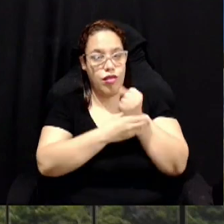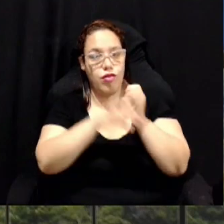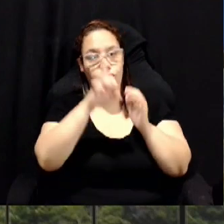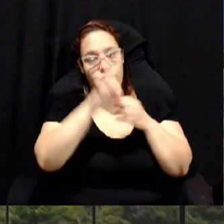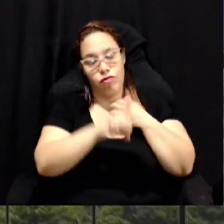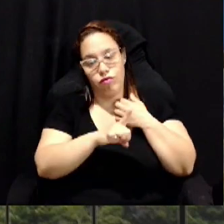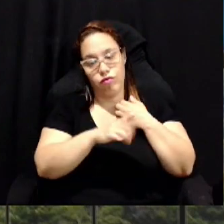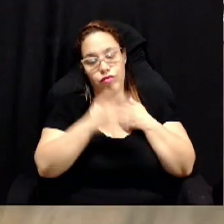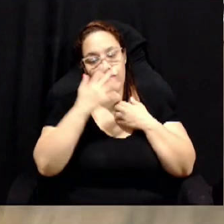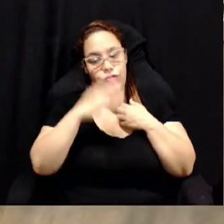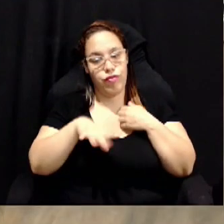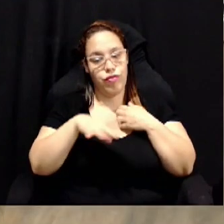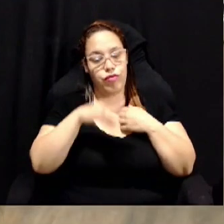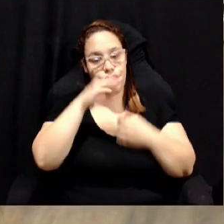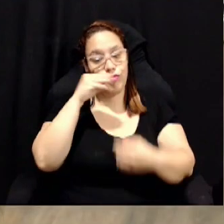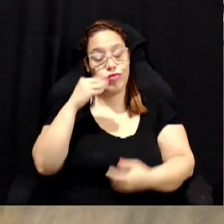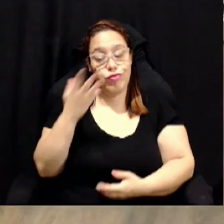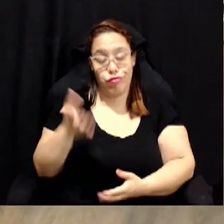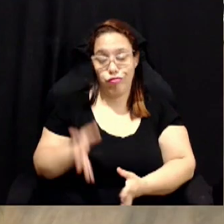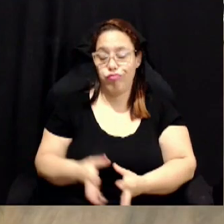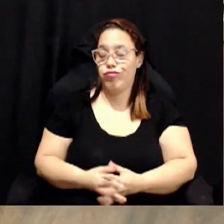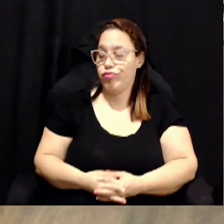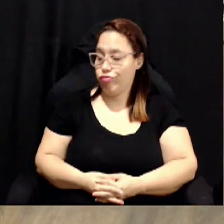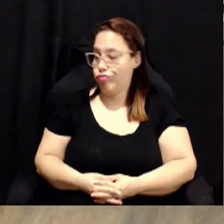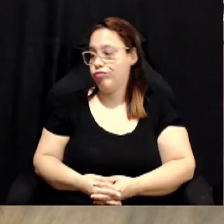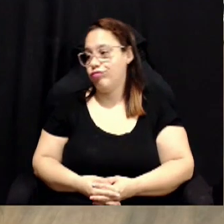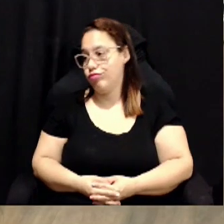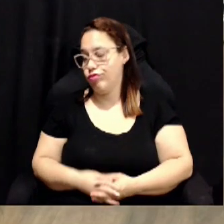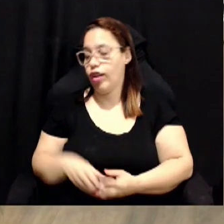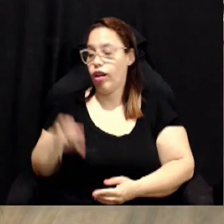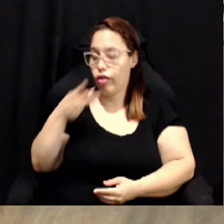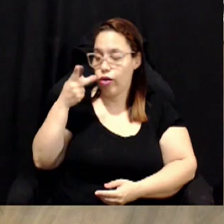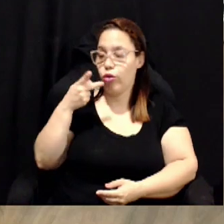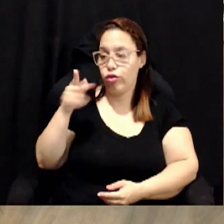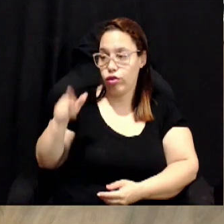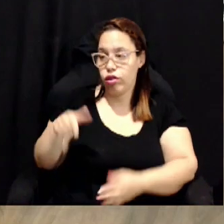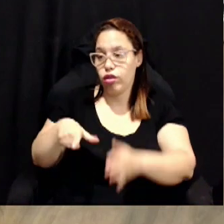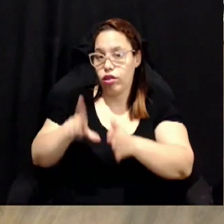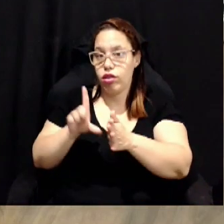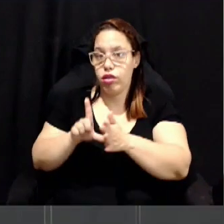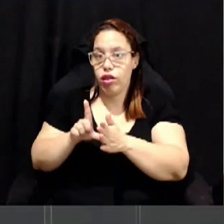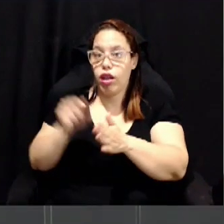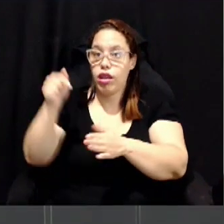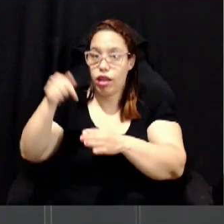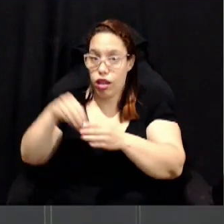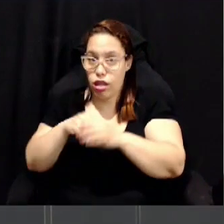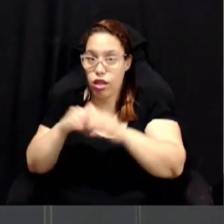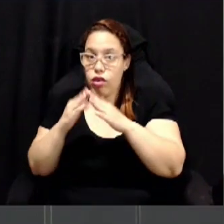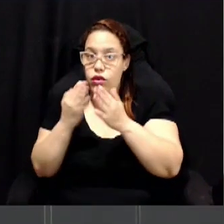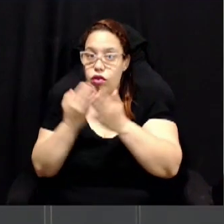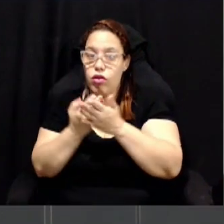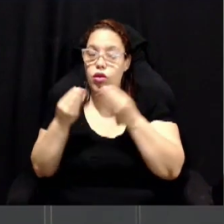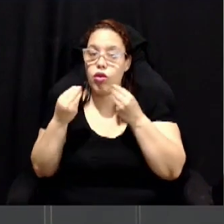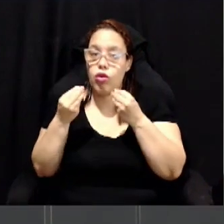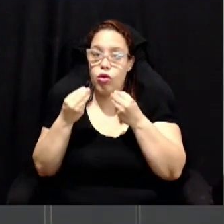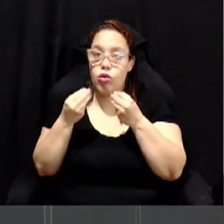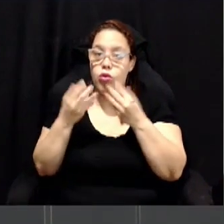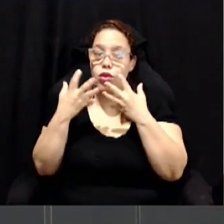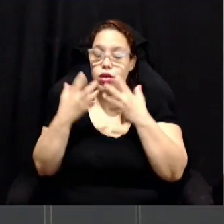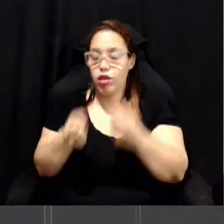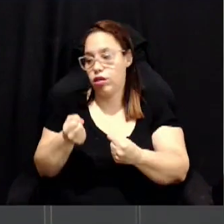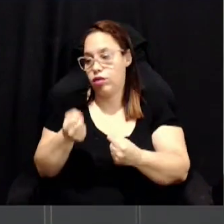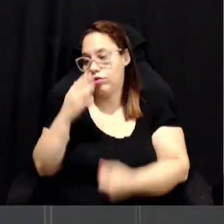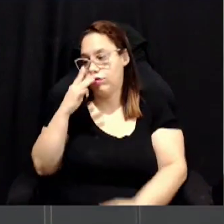crianças e adolescentes. É o que eu disse anteriormente, né? A criança está na escola, mas como a escola está recebendo essa criança,